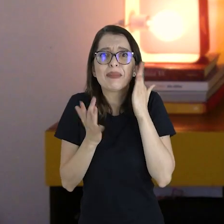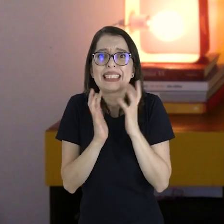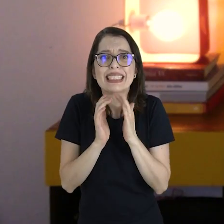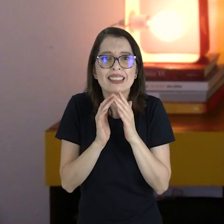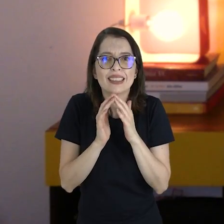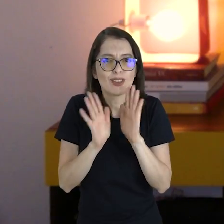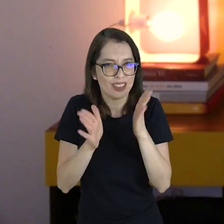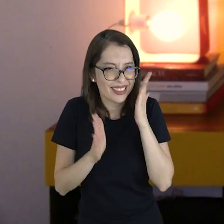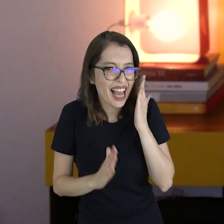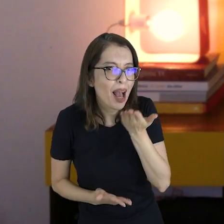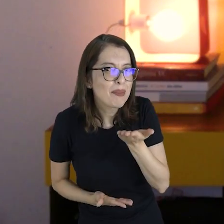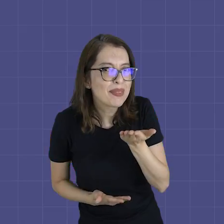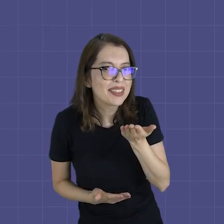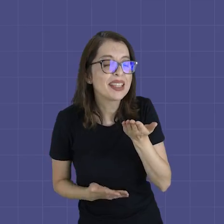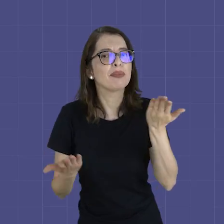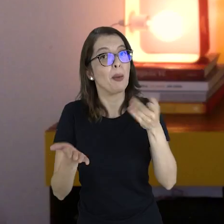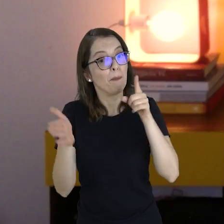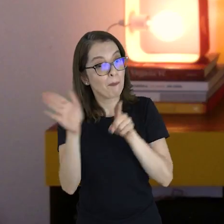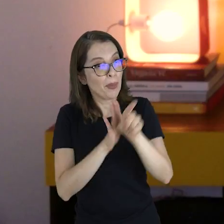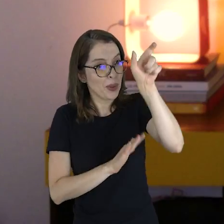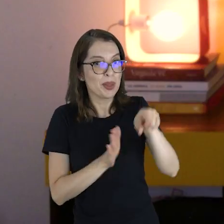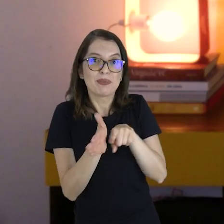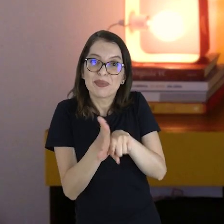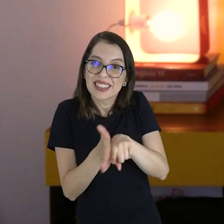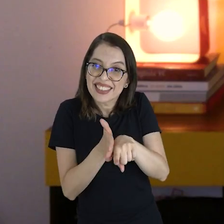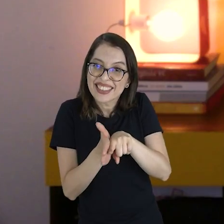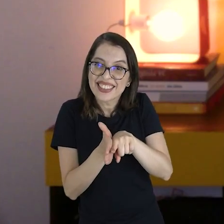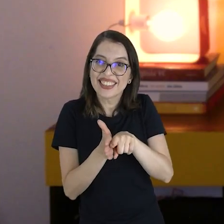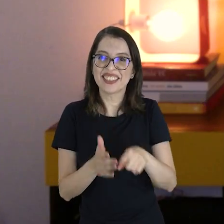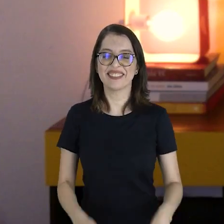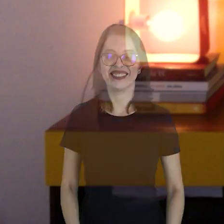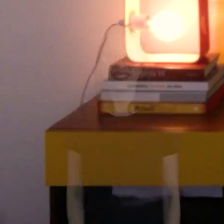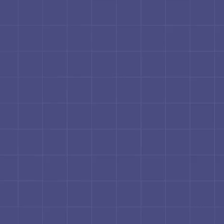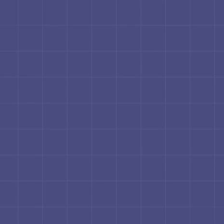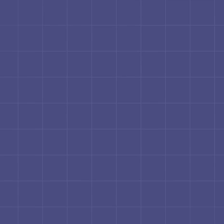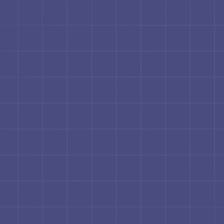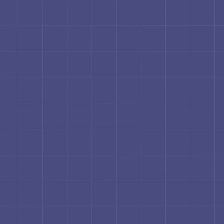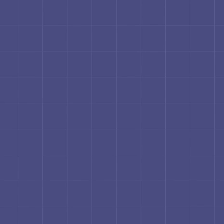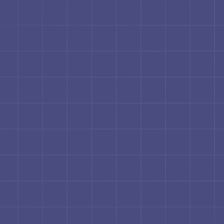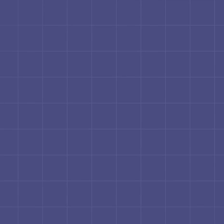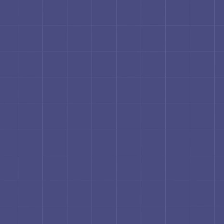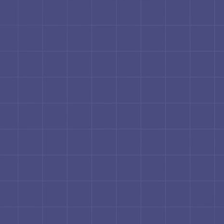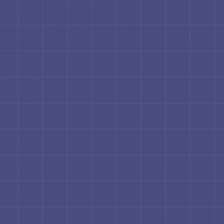fervilhando por aí, já sabe, né? Pergunte à cientista!